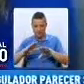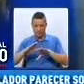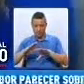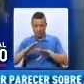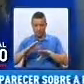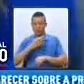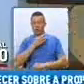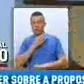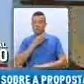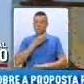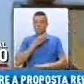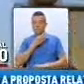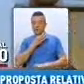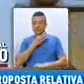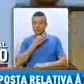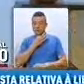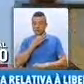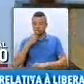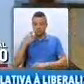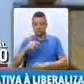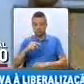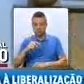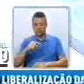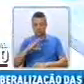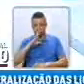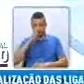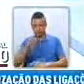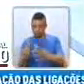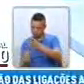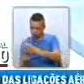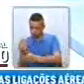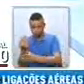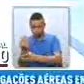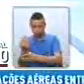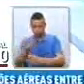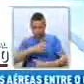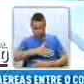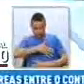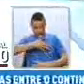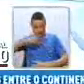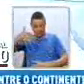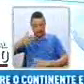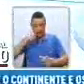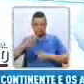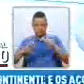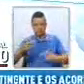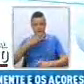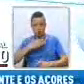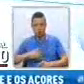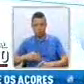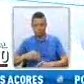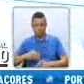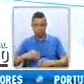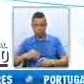fado tem características muito especiais. É a canção mais genuína que sai da nossa alma. As pessoas gostam muito no Porto, têm muito